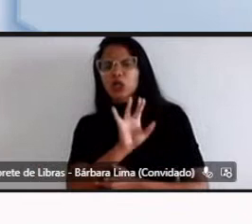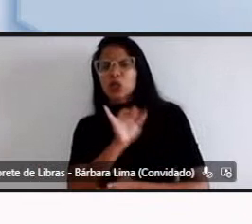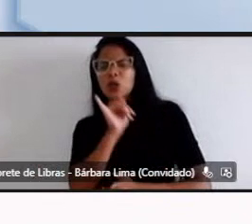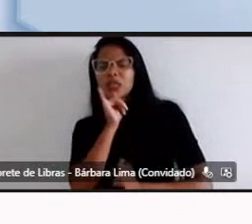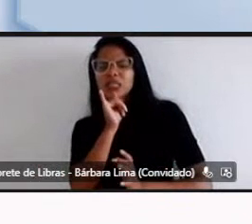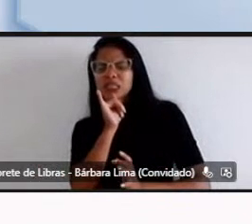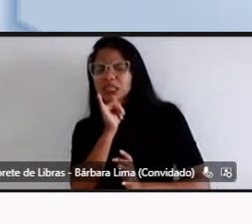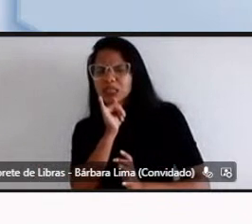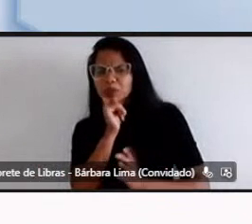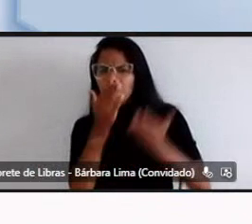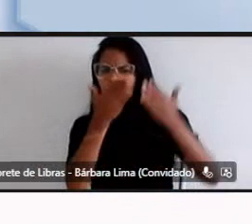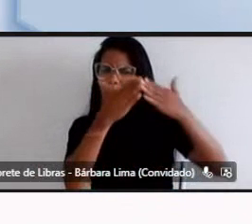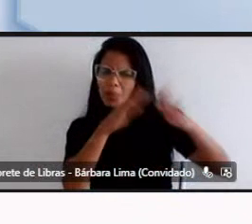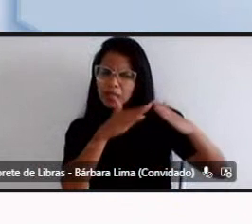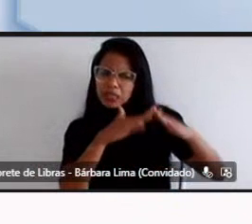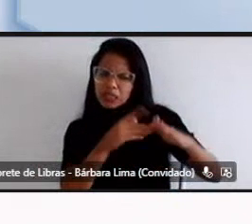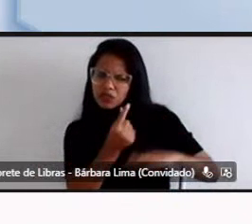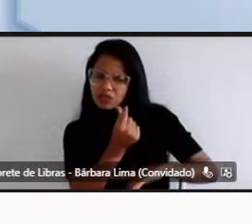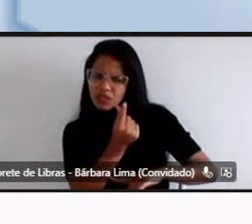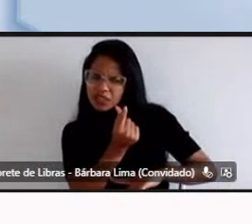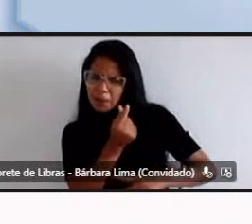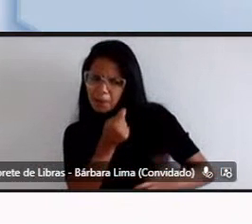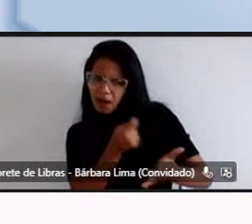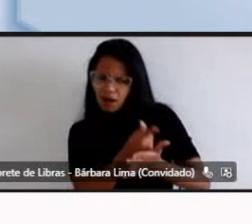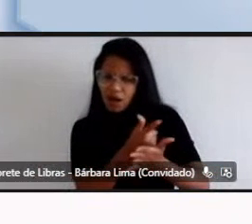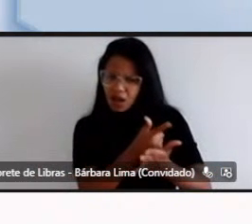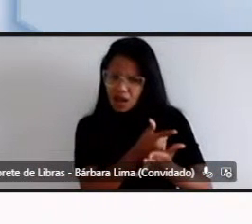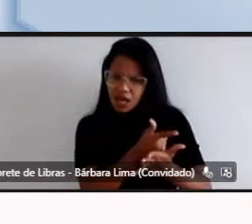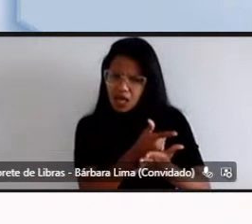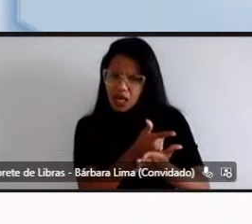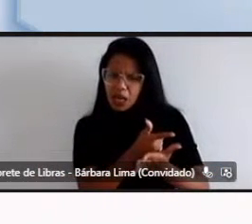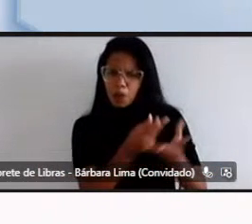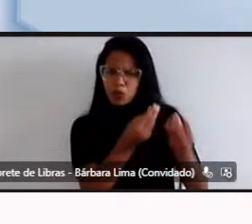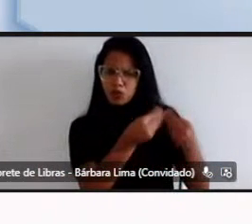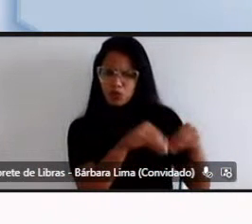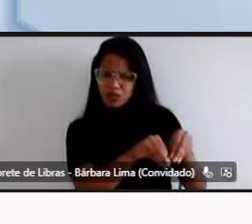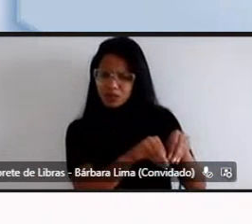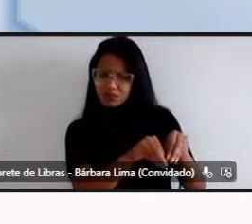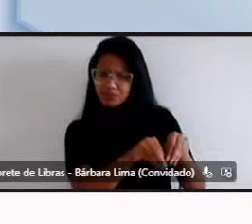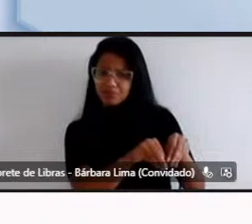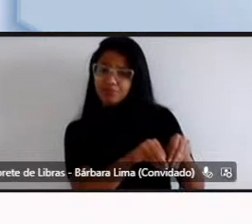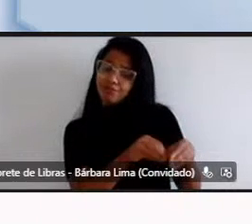para restabelecer, para pagar o que foi os prejuízos.